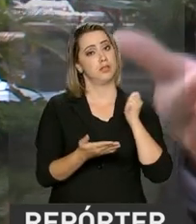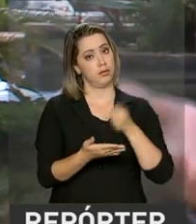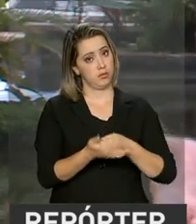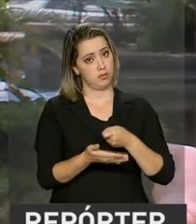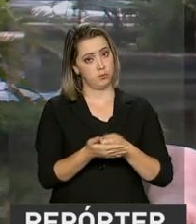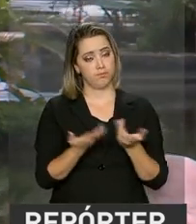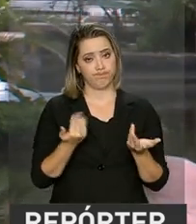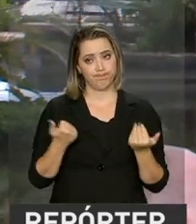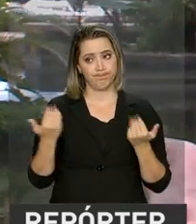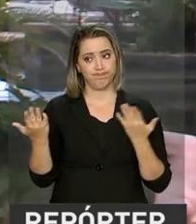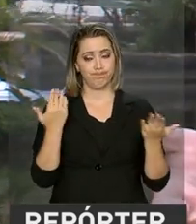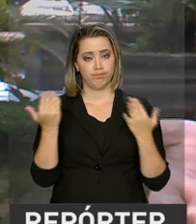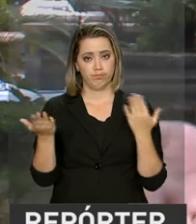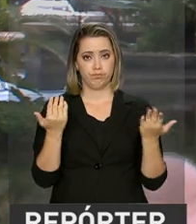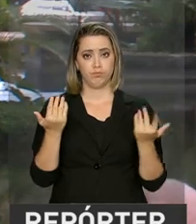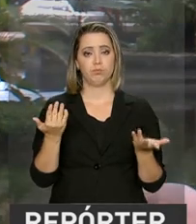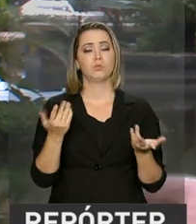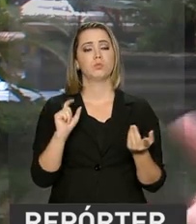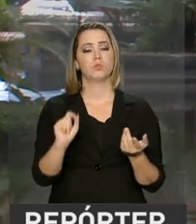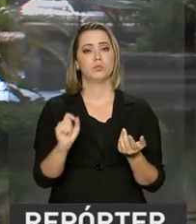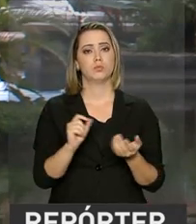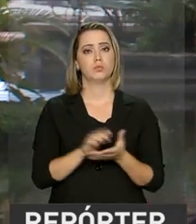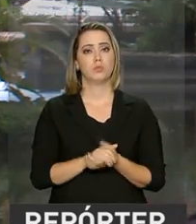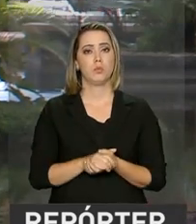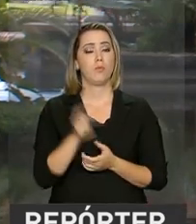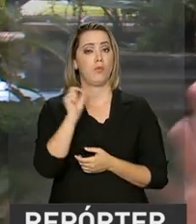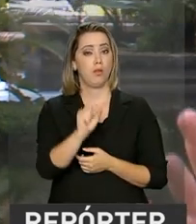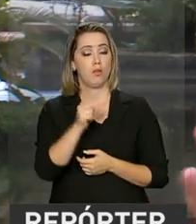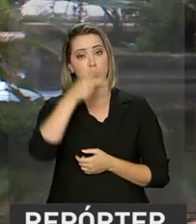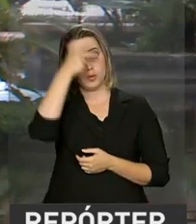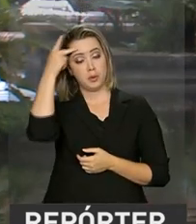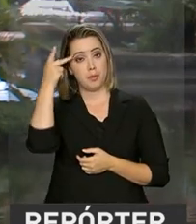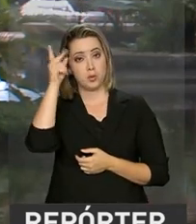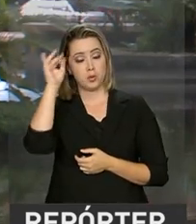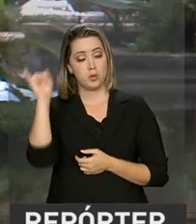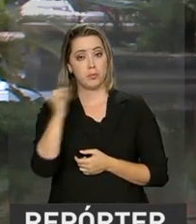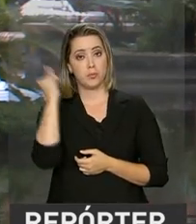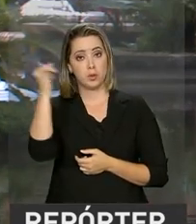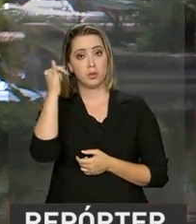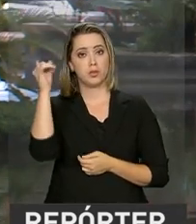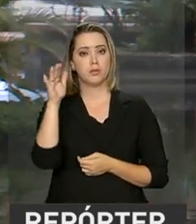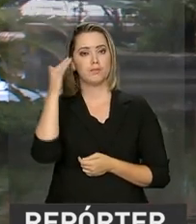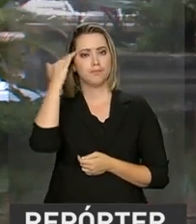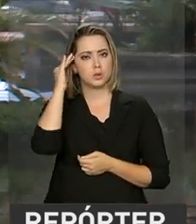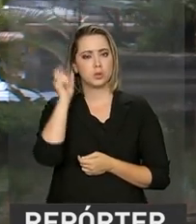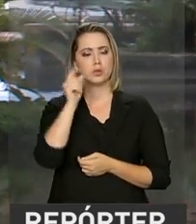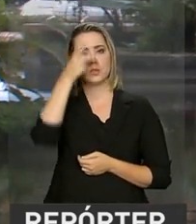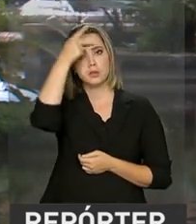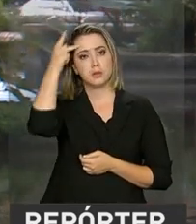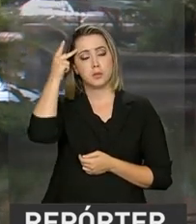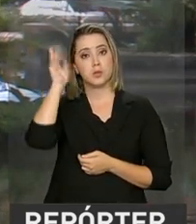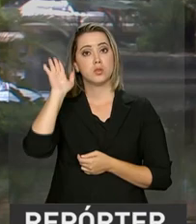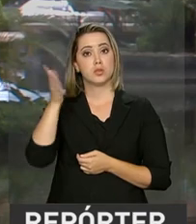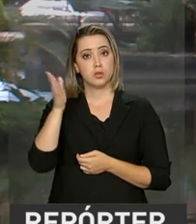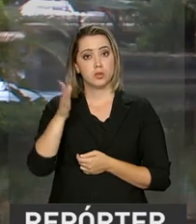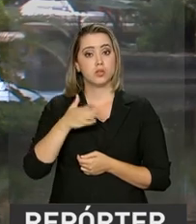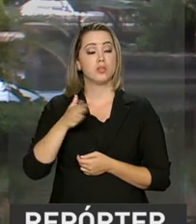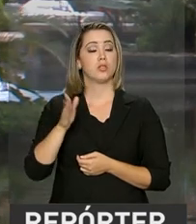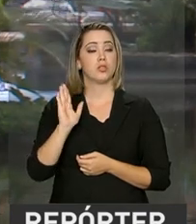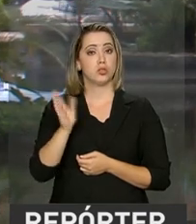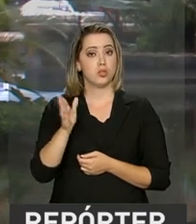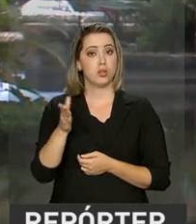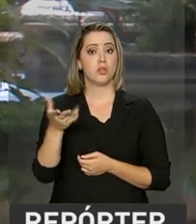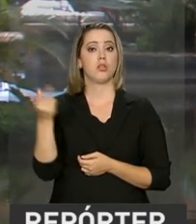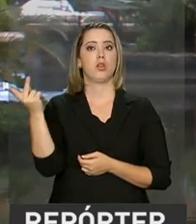a permanência do pagamento da pensão previdenciária. O que é importante é que os beneficiários que atualmente já